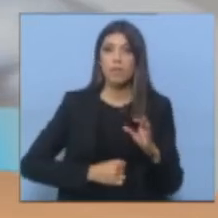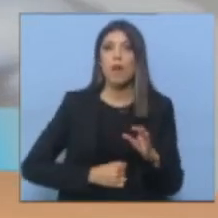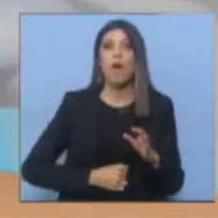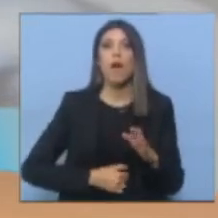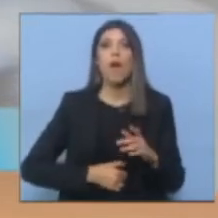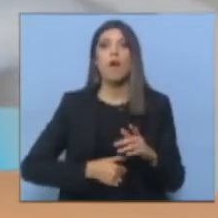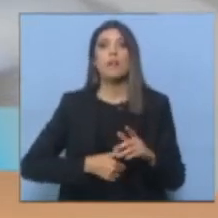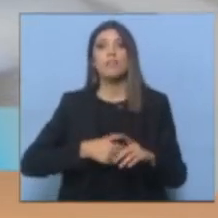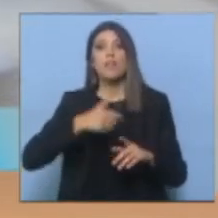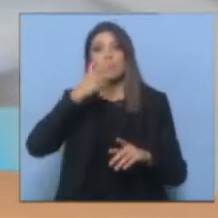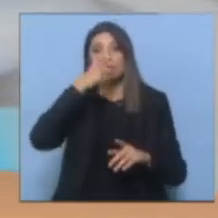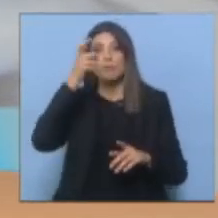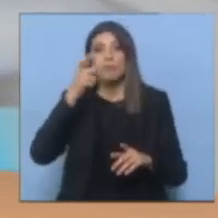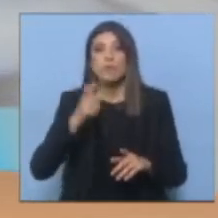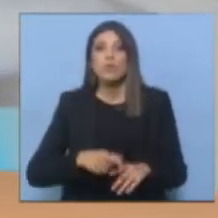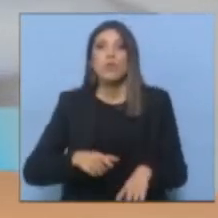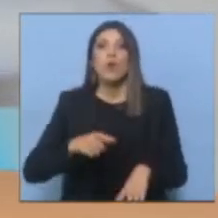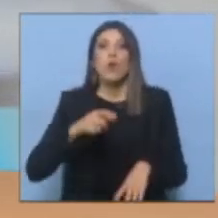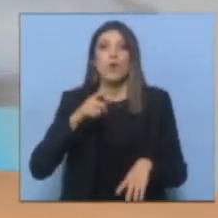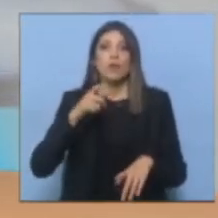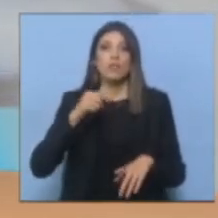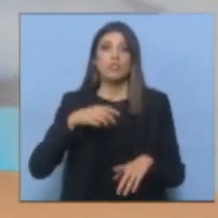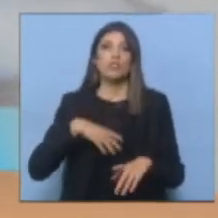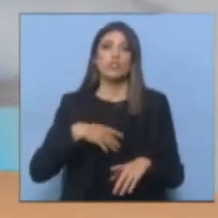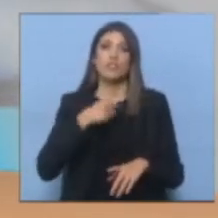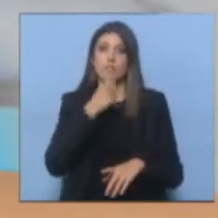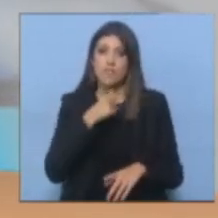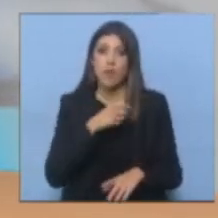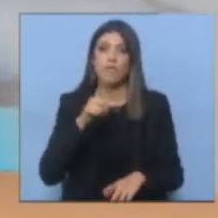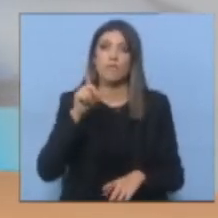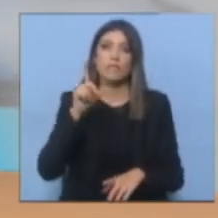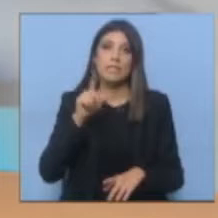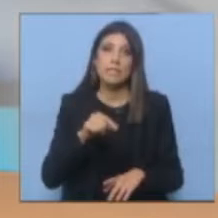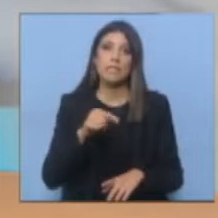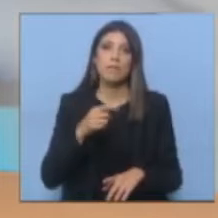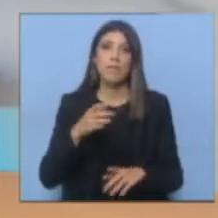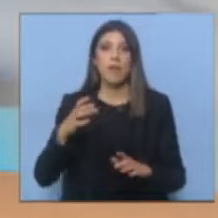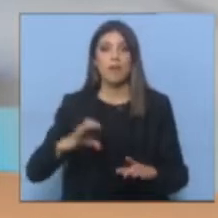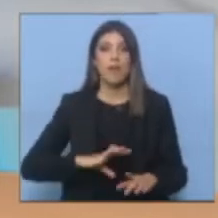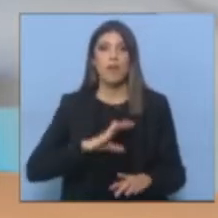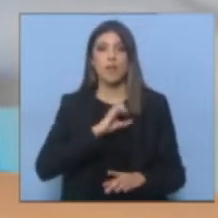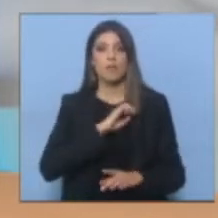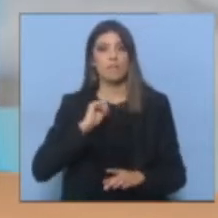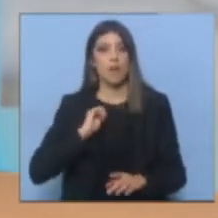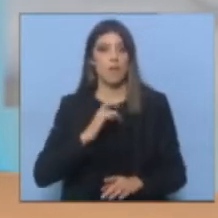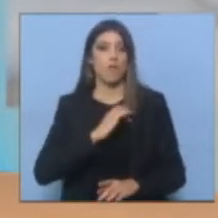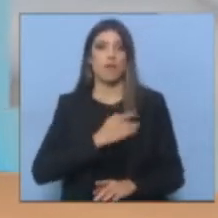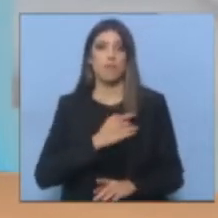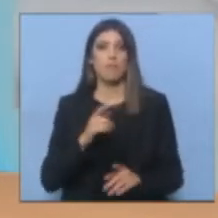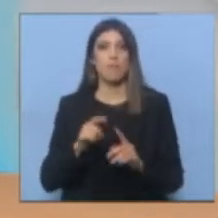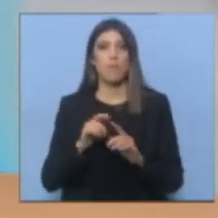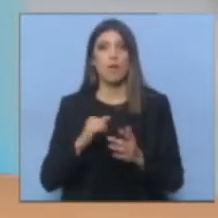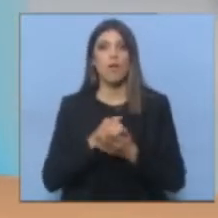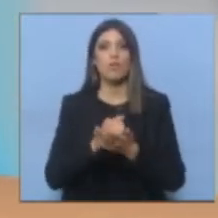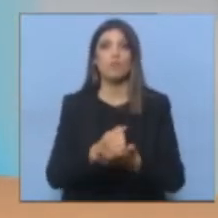Mártires e Heróis por Amor, dá nome à campanha de oração pelos mártires do cristianismo que a Fundação Ajuda à Igreja que Sofre